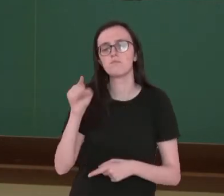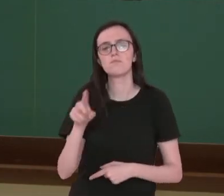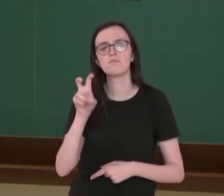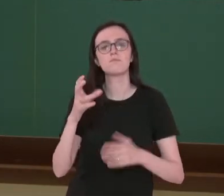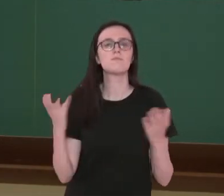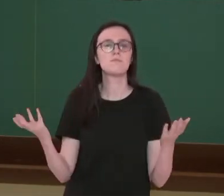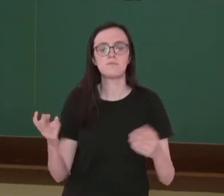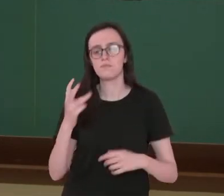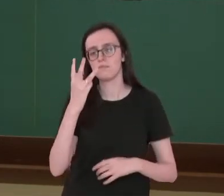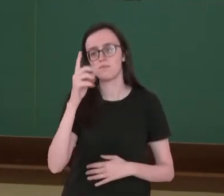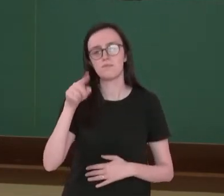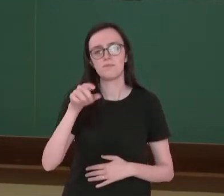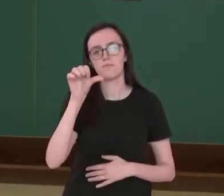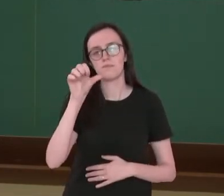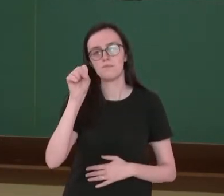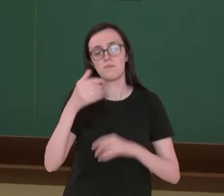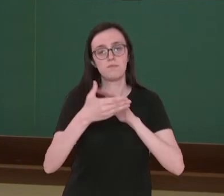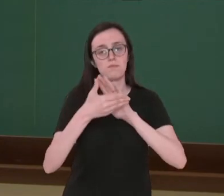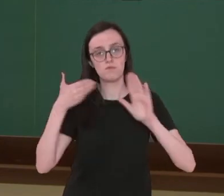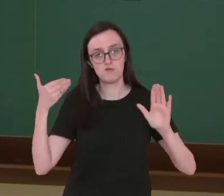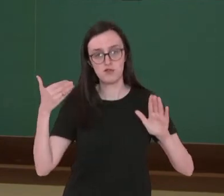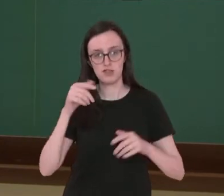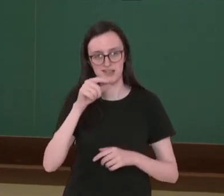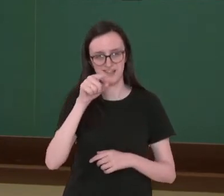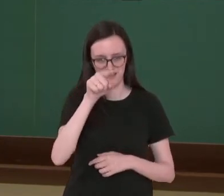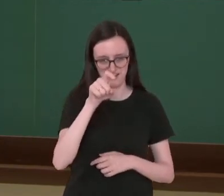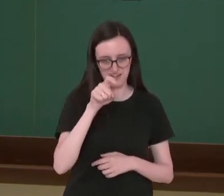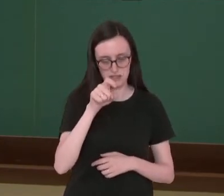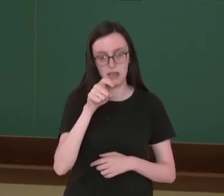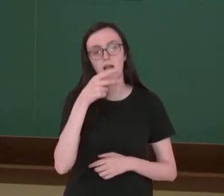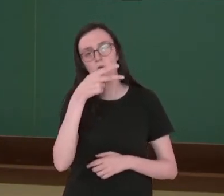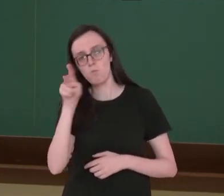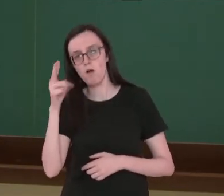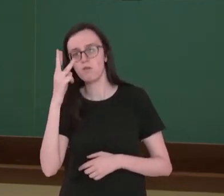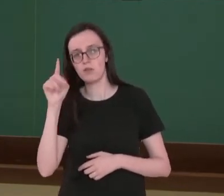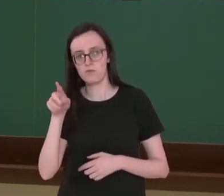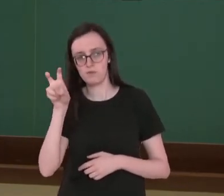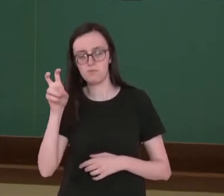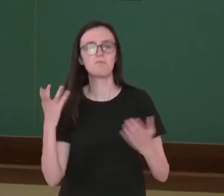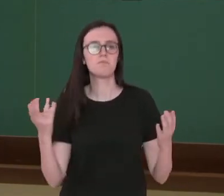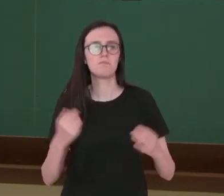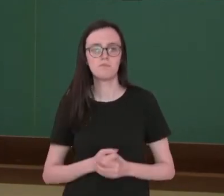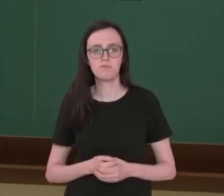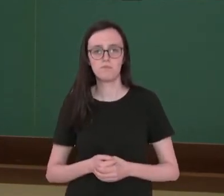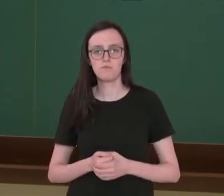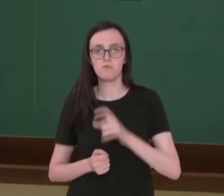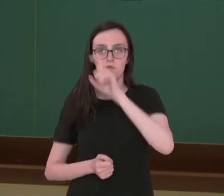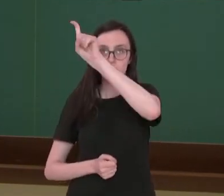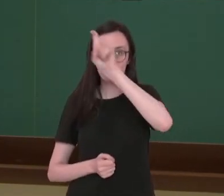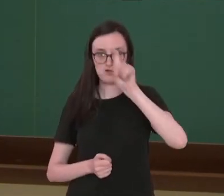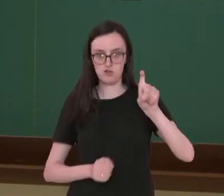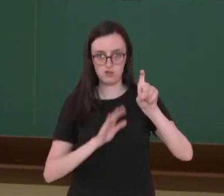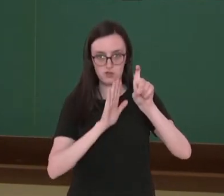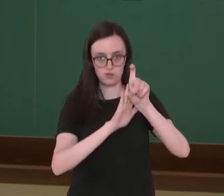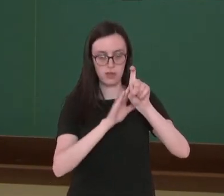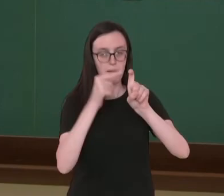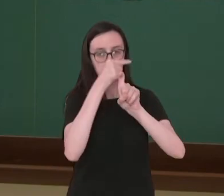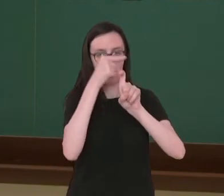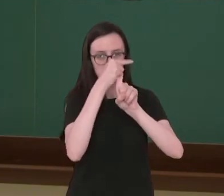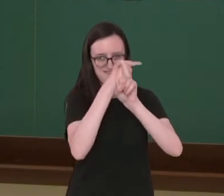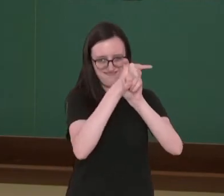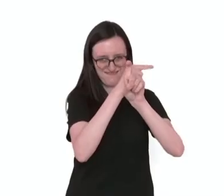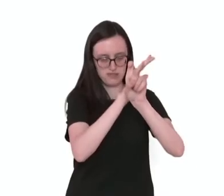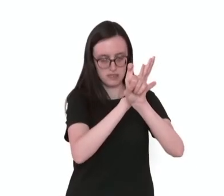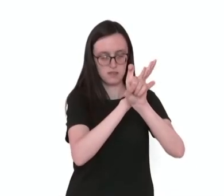seja, 3,98, retiro um valor que vai dar 3,5. Isolo o menos x ali que eu não